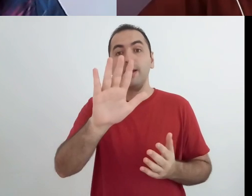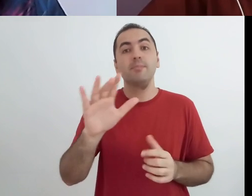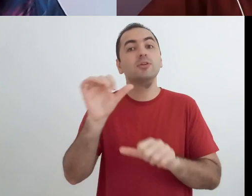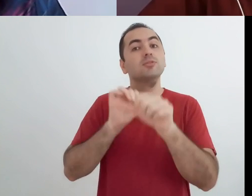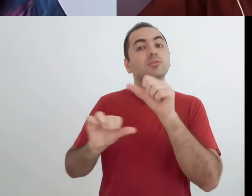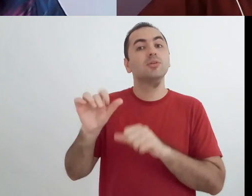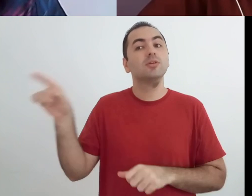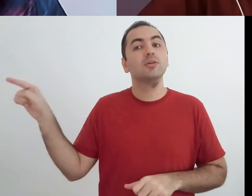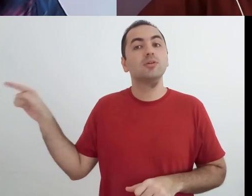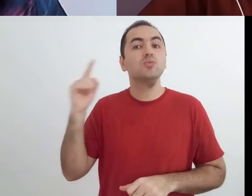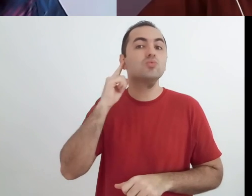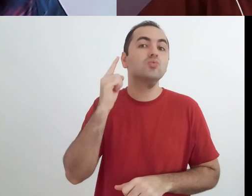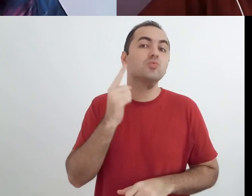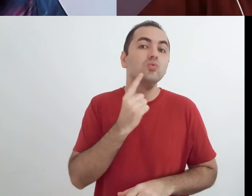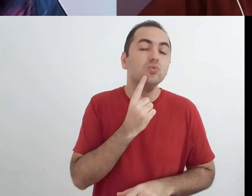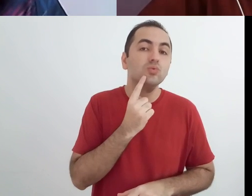todinha dele.